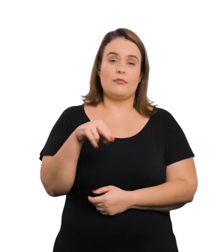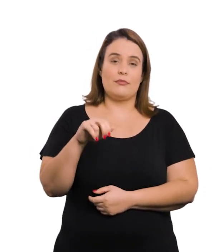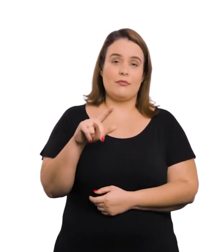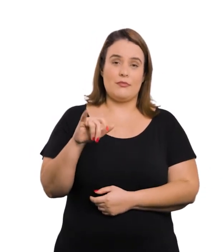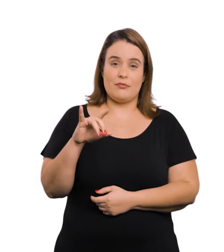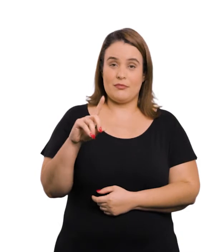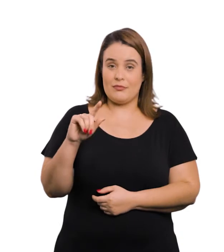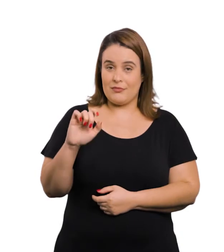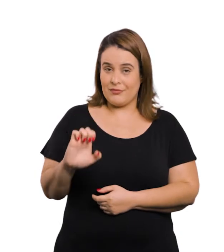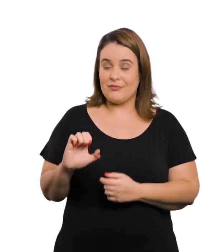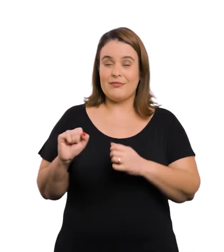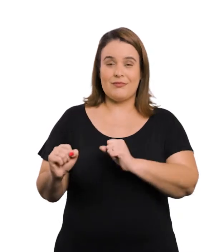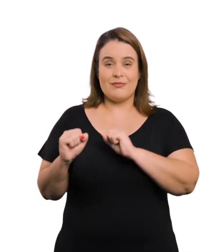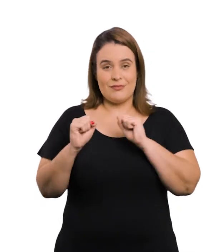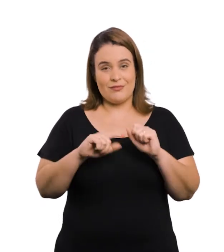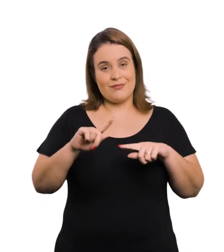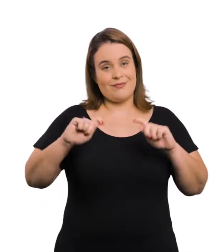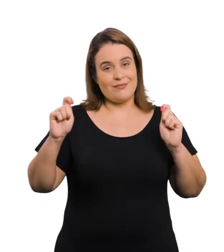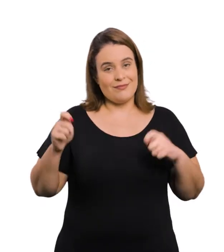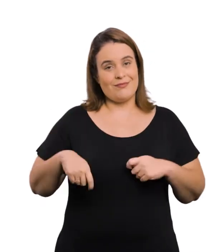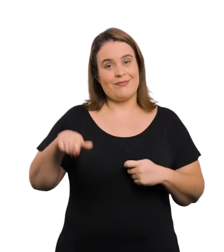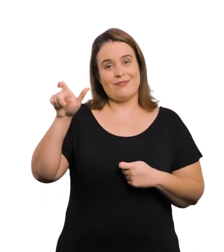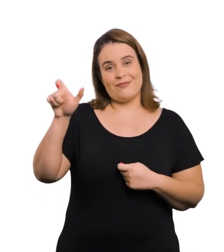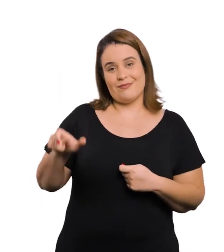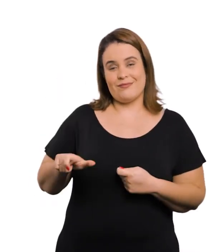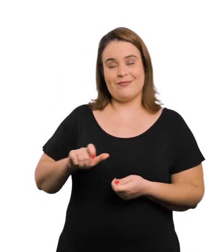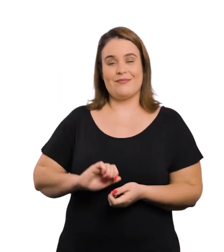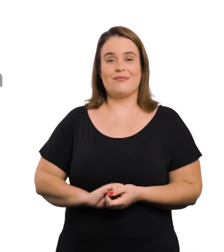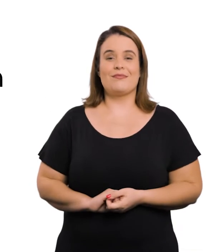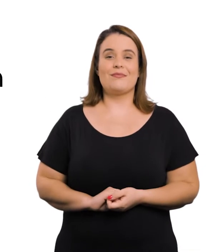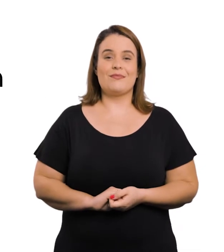funcionalidades, potencialidades e capacidades da pessoa.